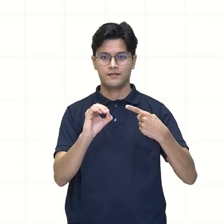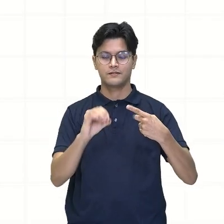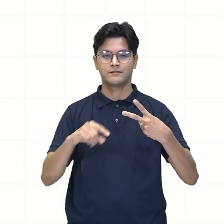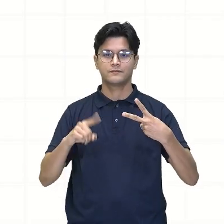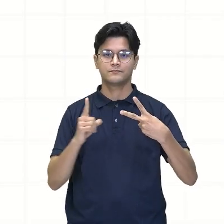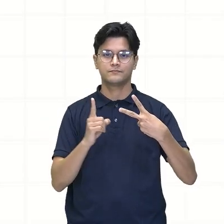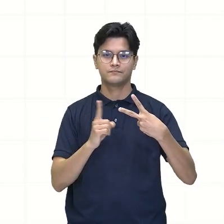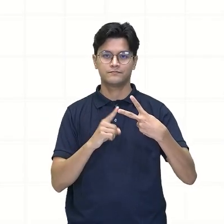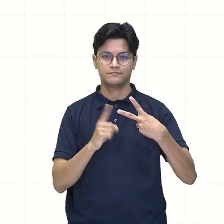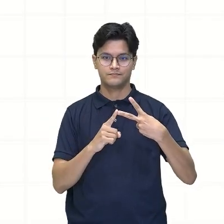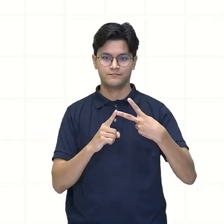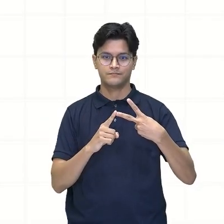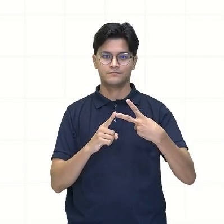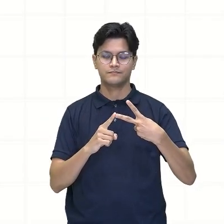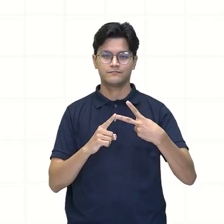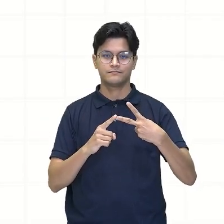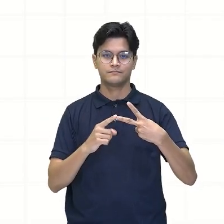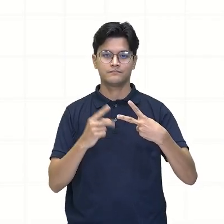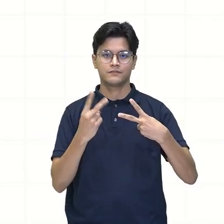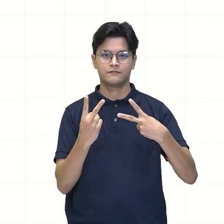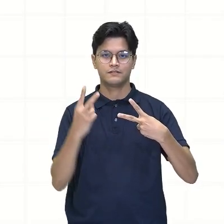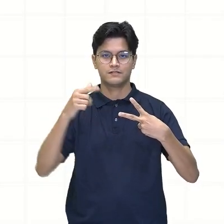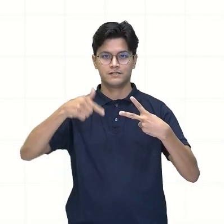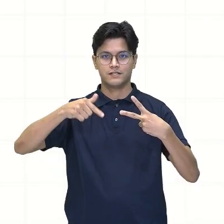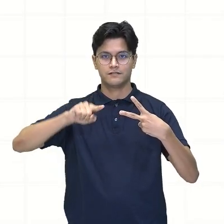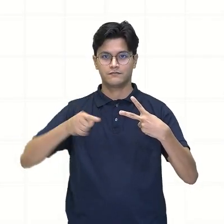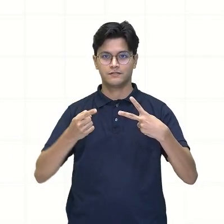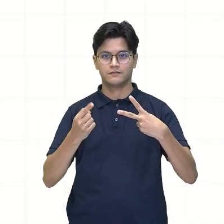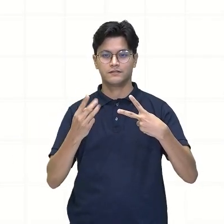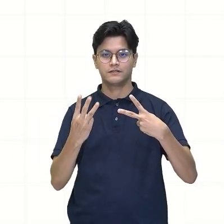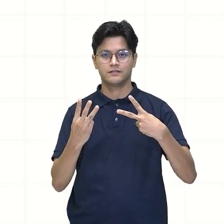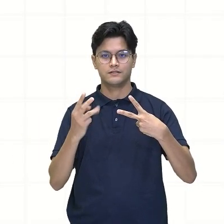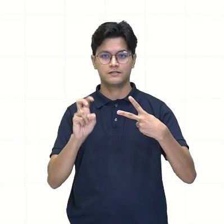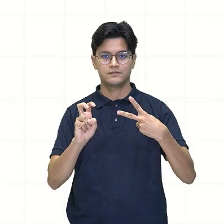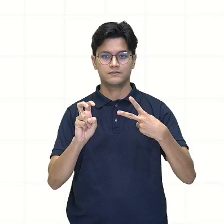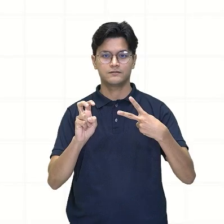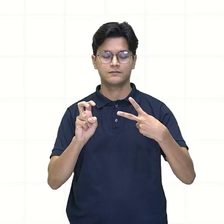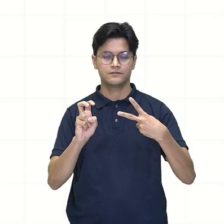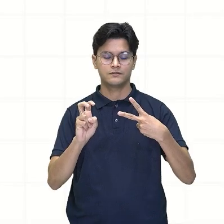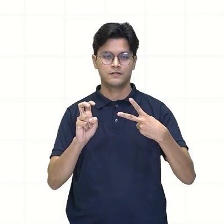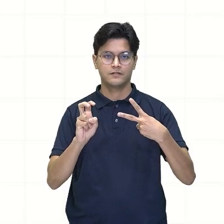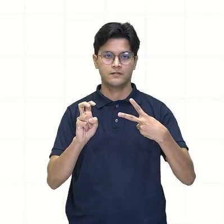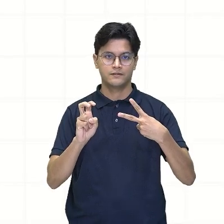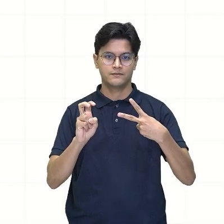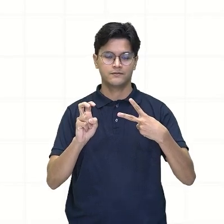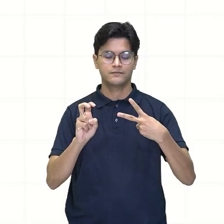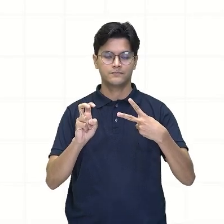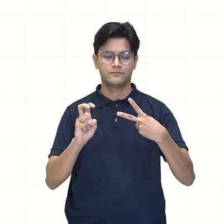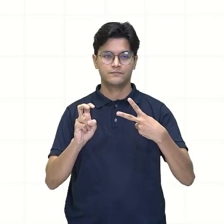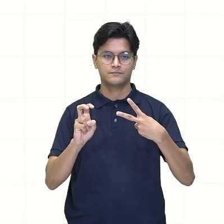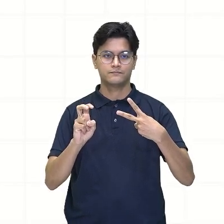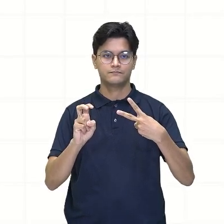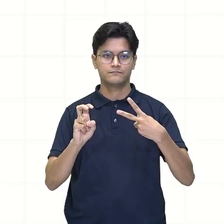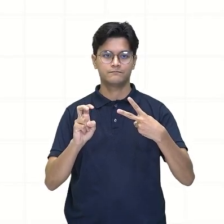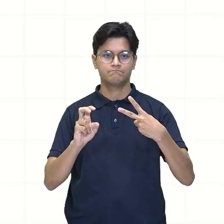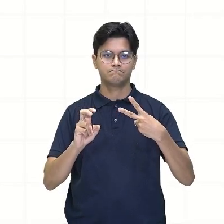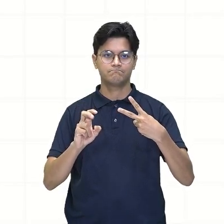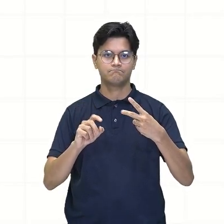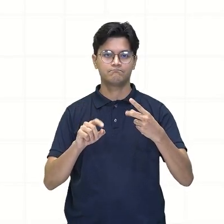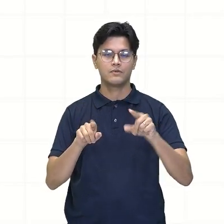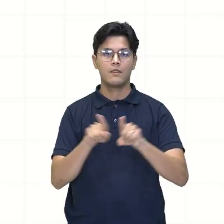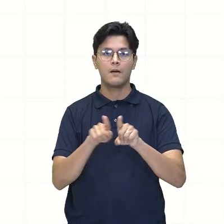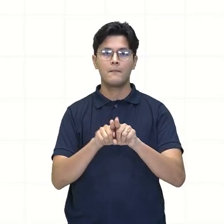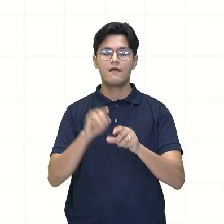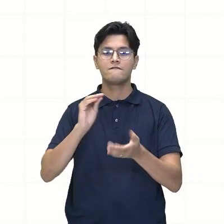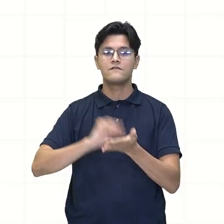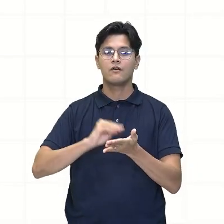ângulo reto. Temos a medida do ângulo alfa, que é 27,35 graus. E está faltando